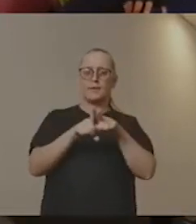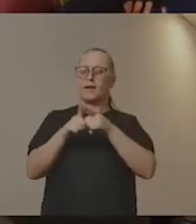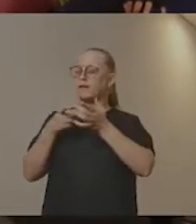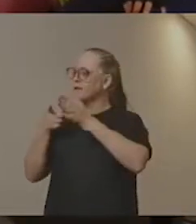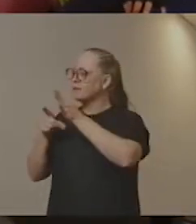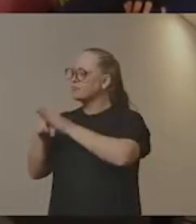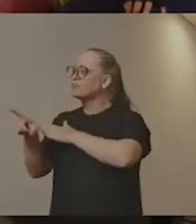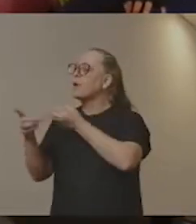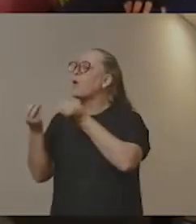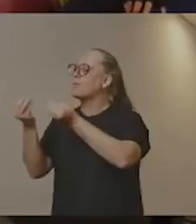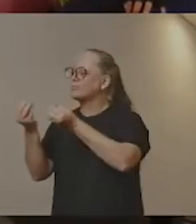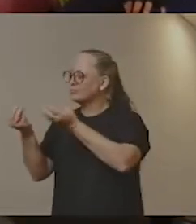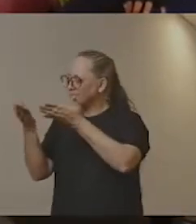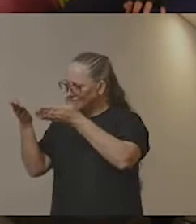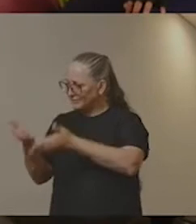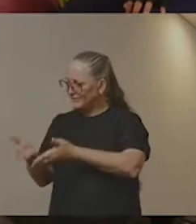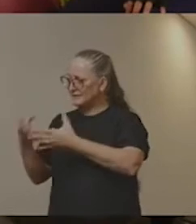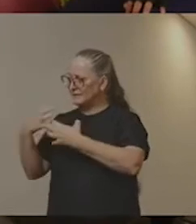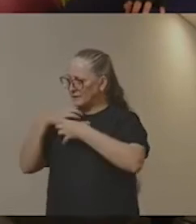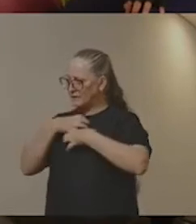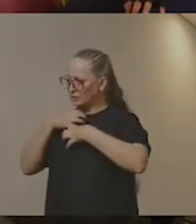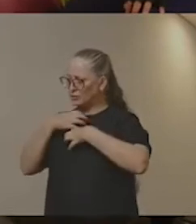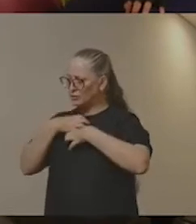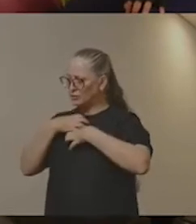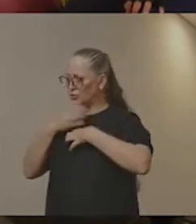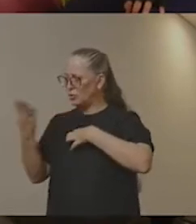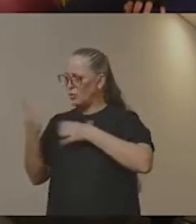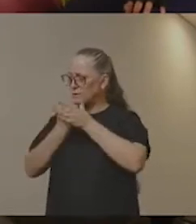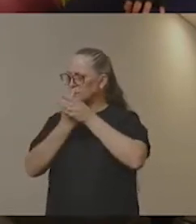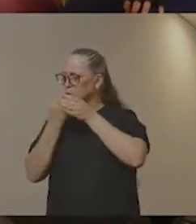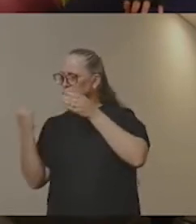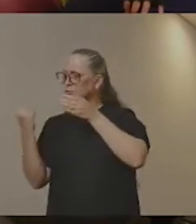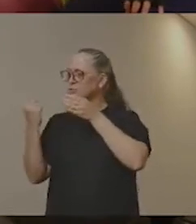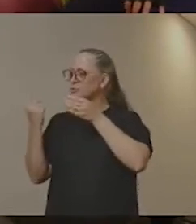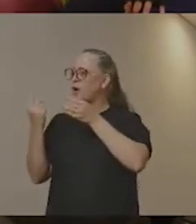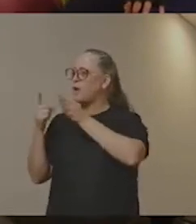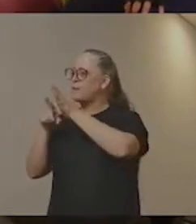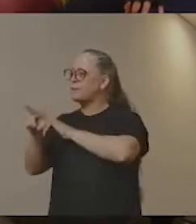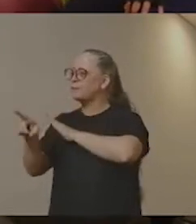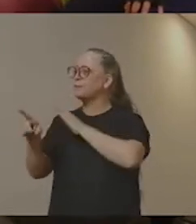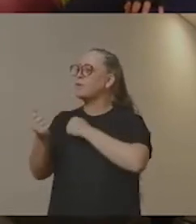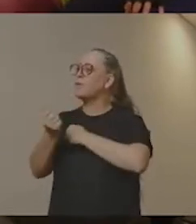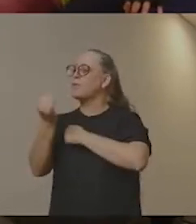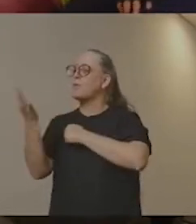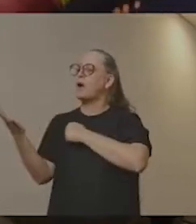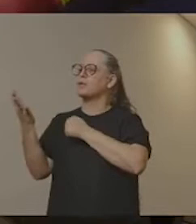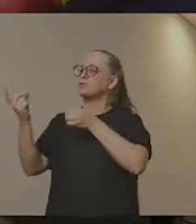é a ação para te incluir nos grupos, nas interações com os teus